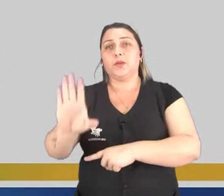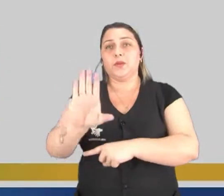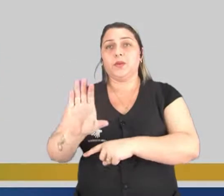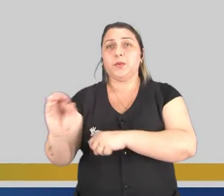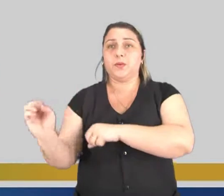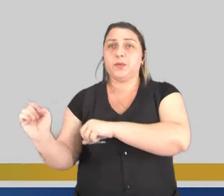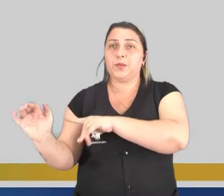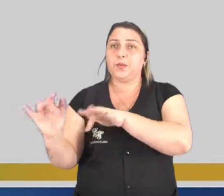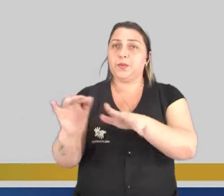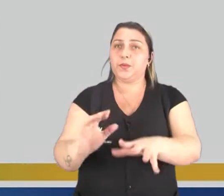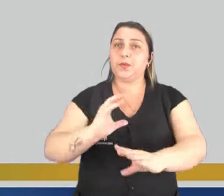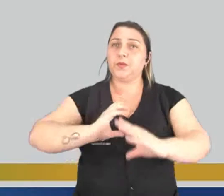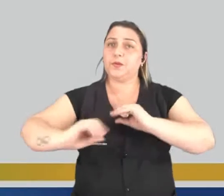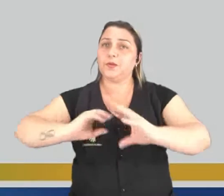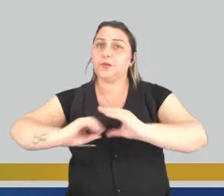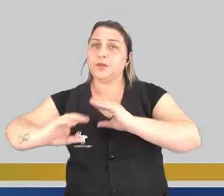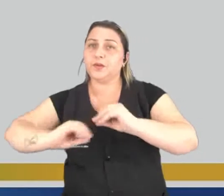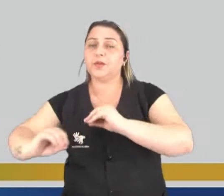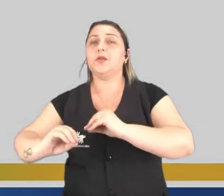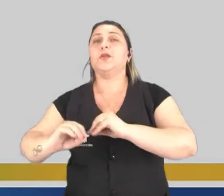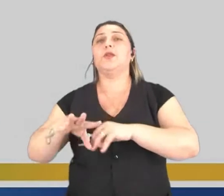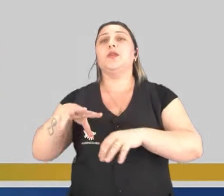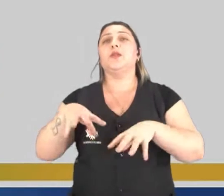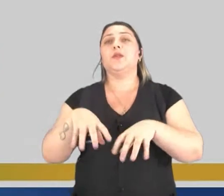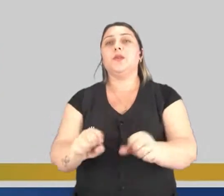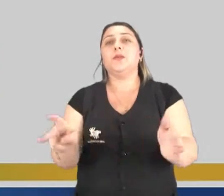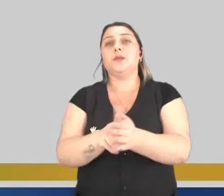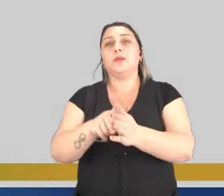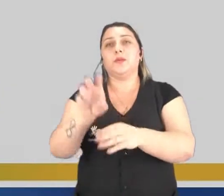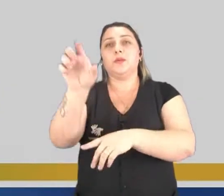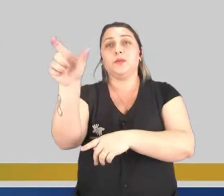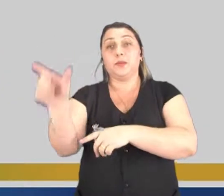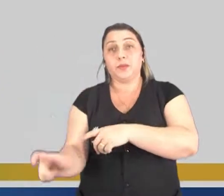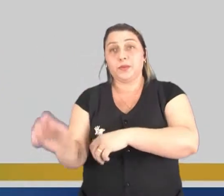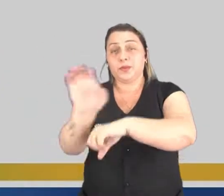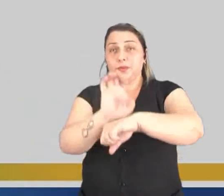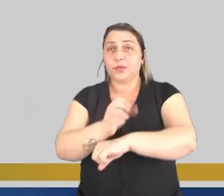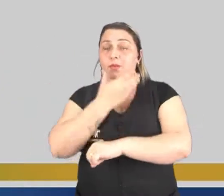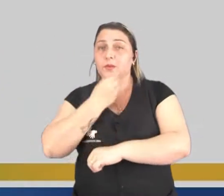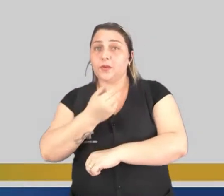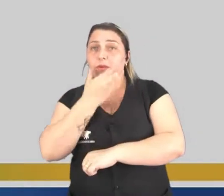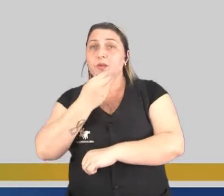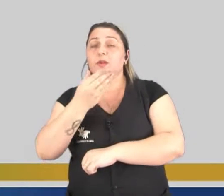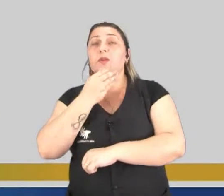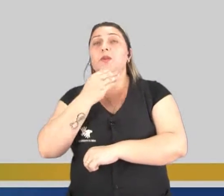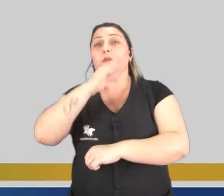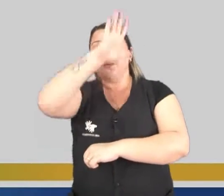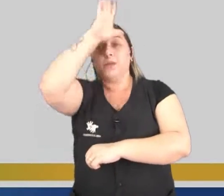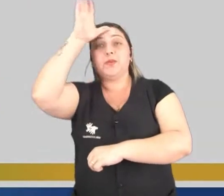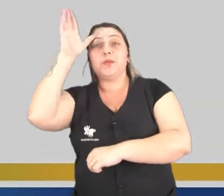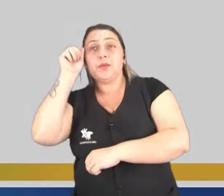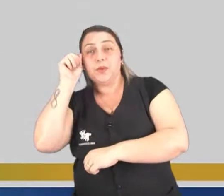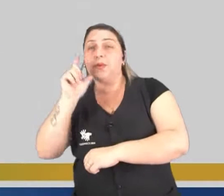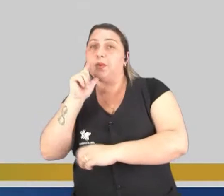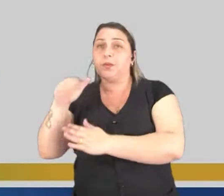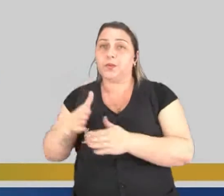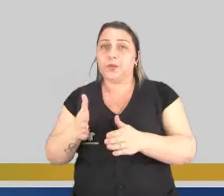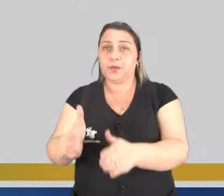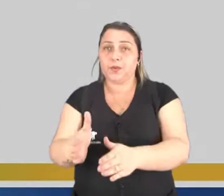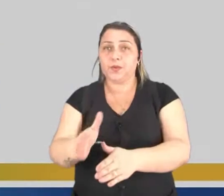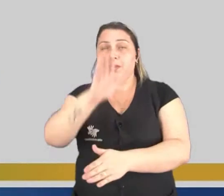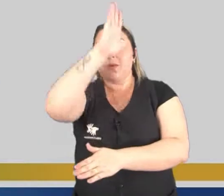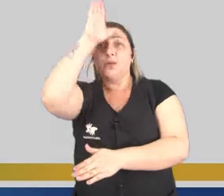avançavam, eles iam fugindo da dominação europeia. E muitos acabaram ocupando as regiões da Amazônia, como por exemplo o rio, o